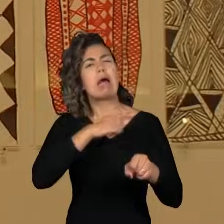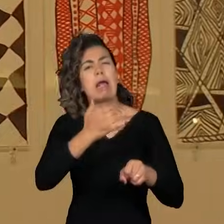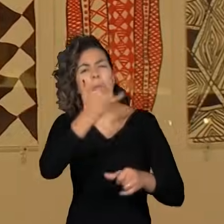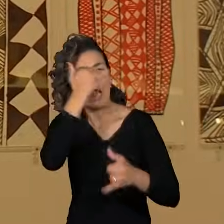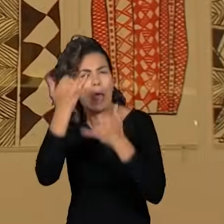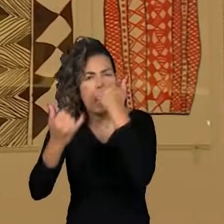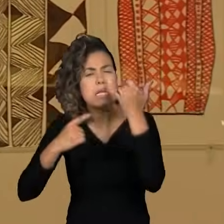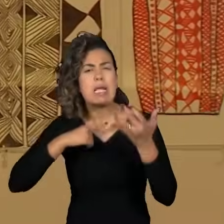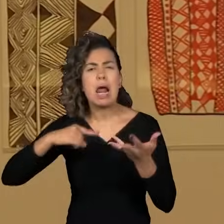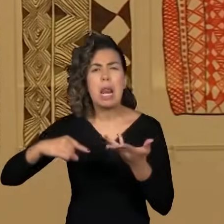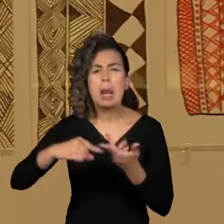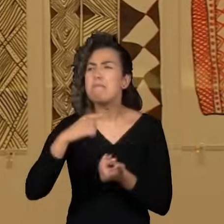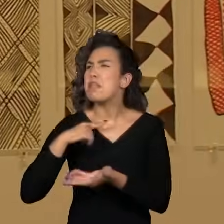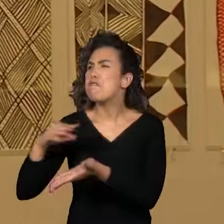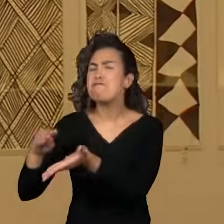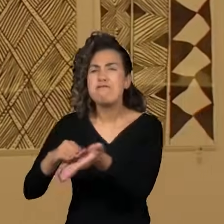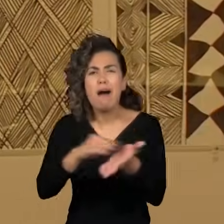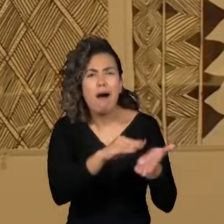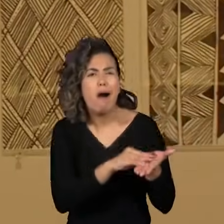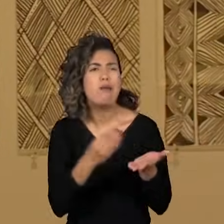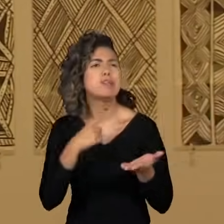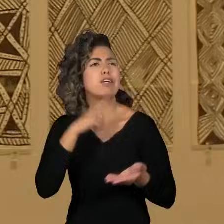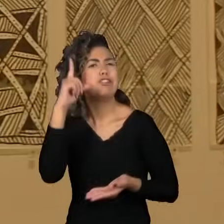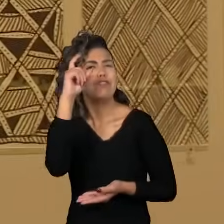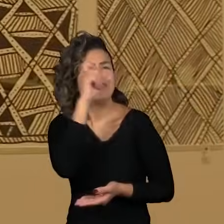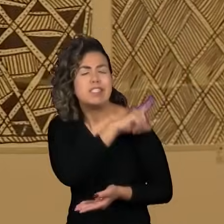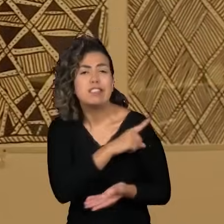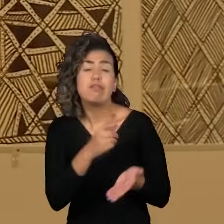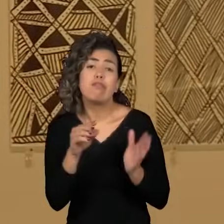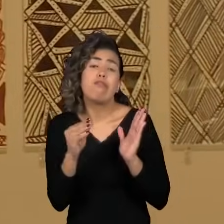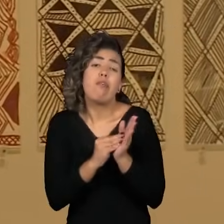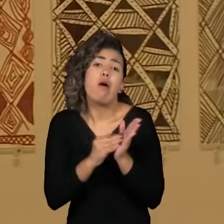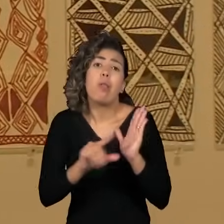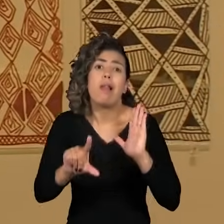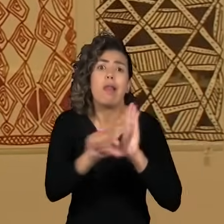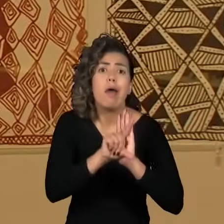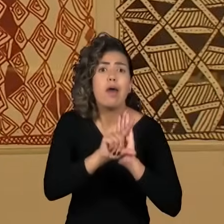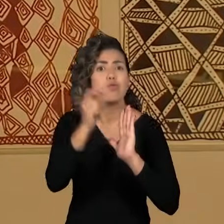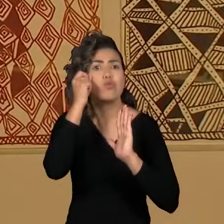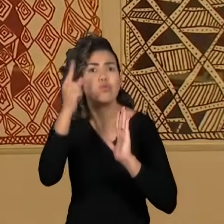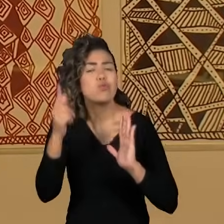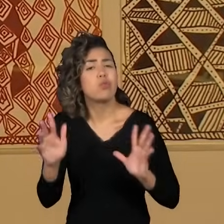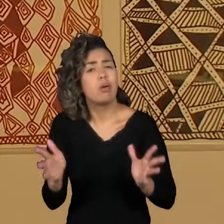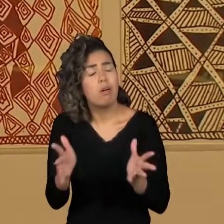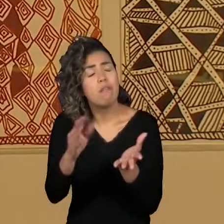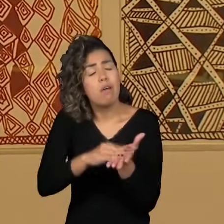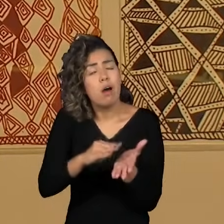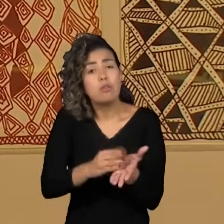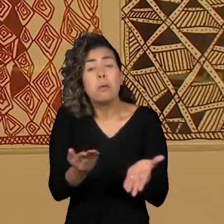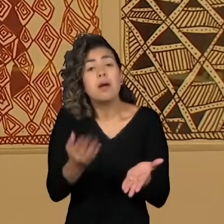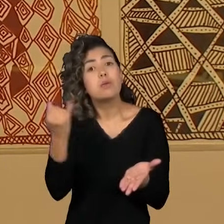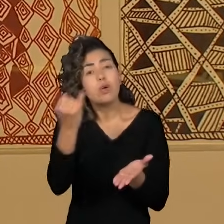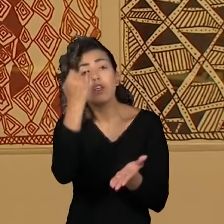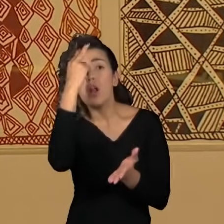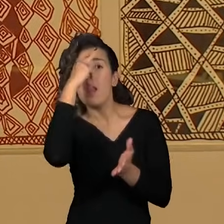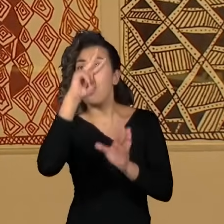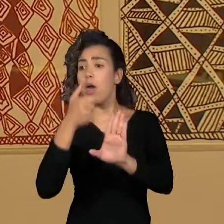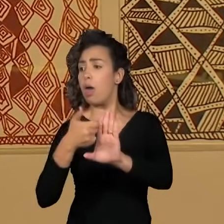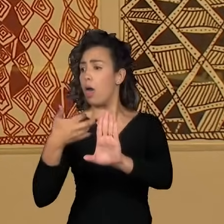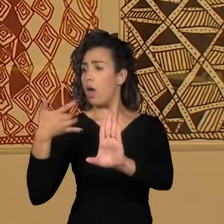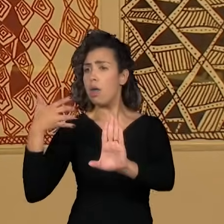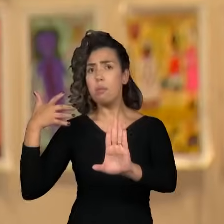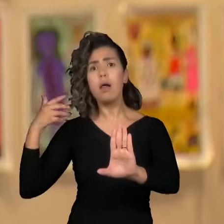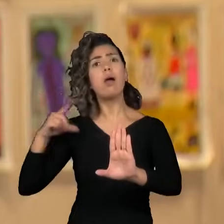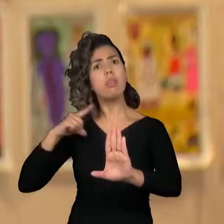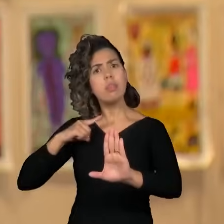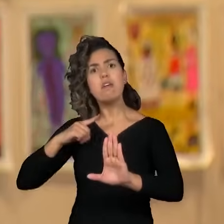apesar da precariedade, da fragilidade de políticas culturais, mas é também fazer memória por causa de muitas